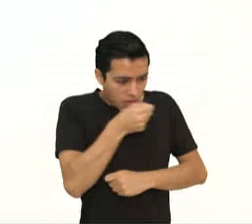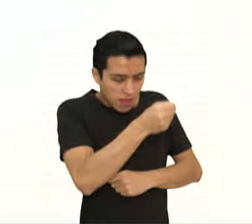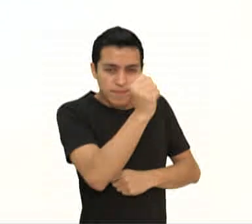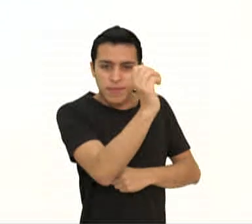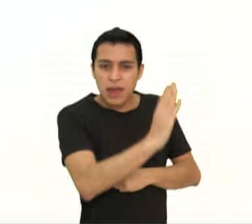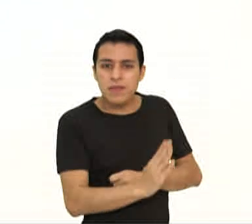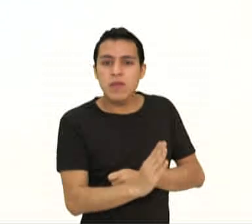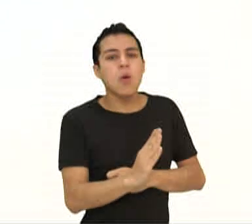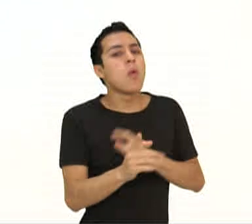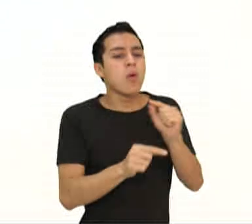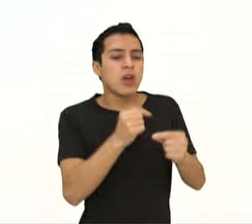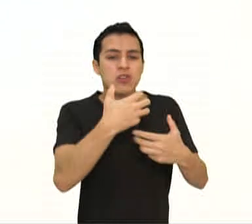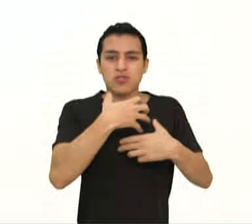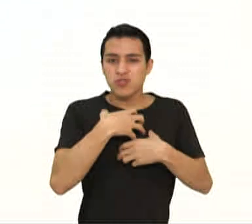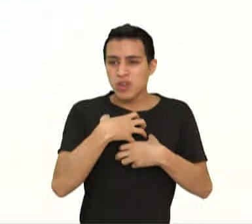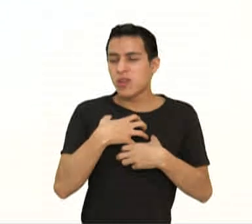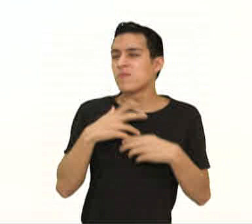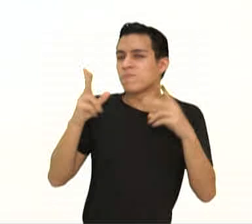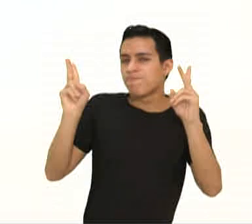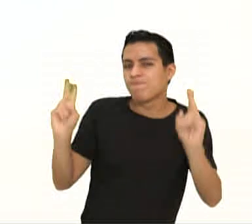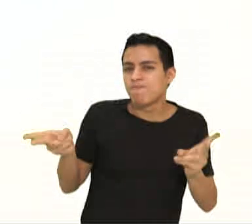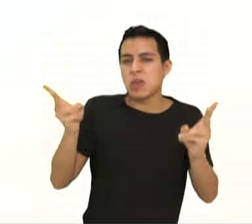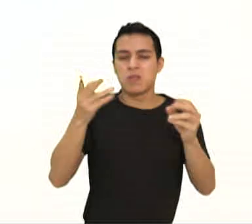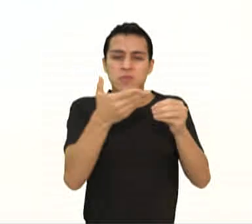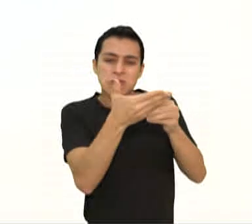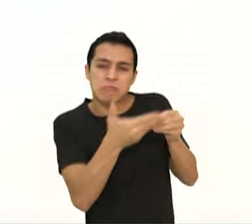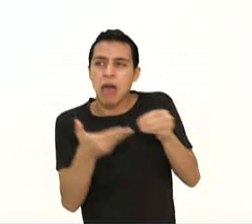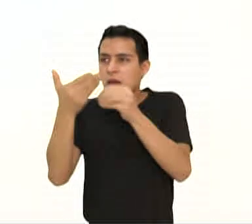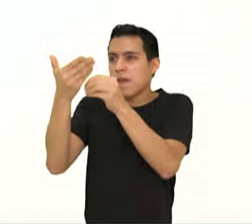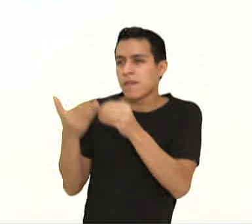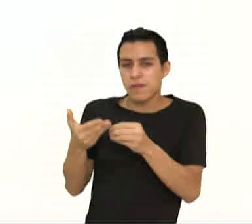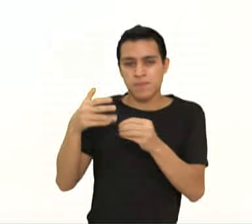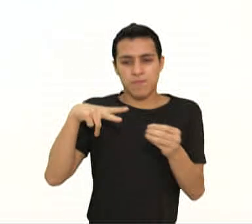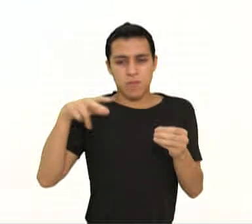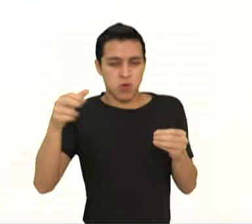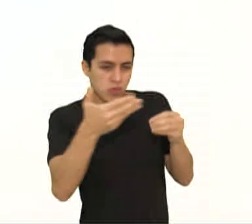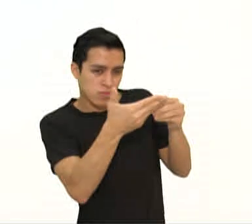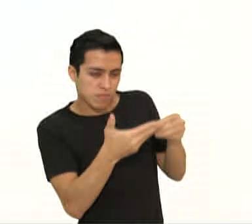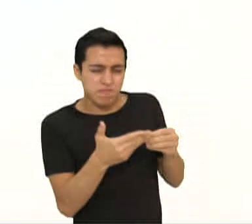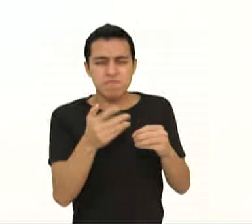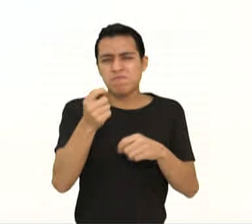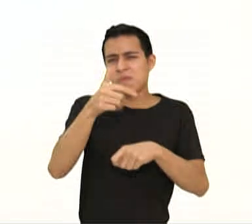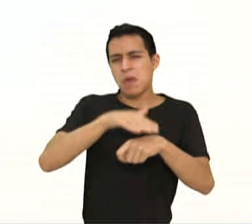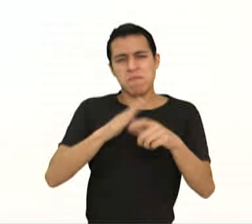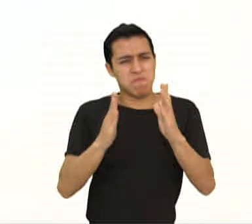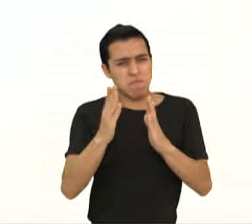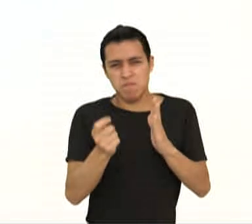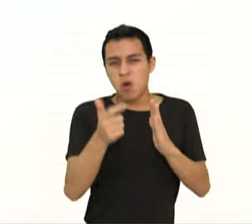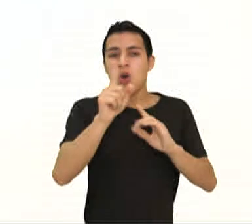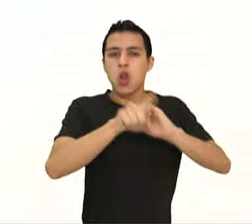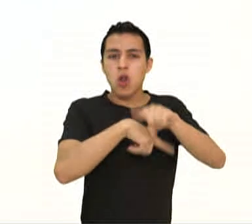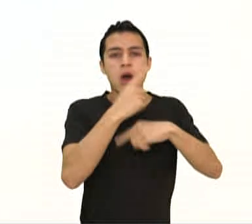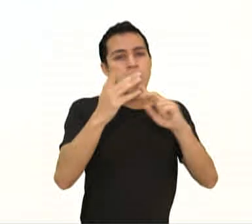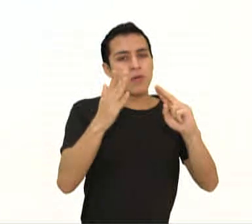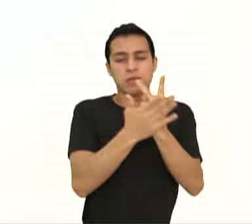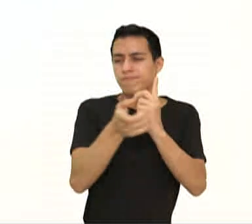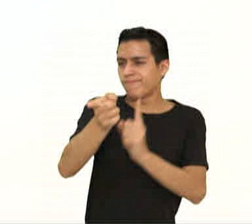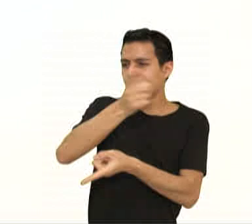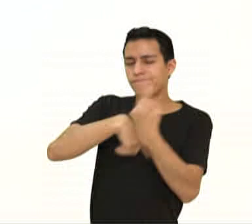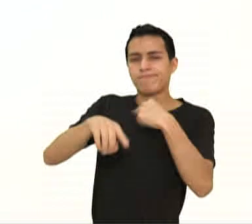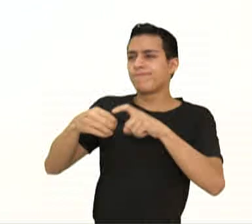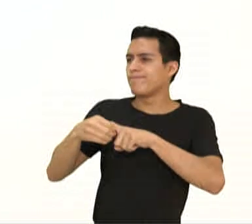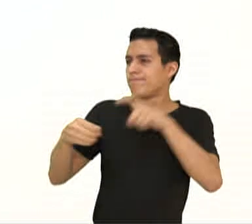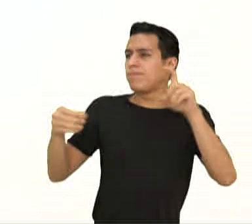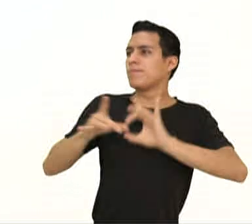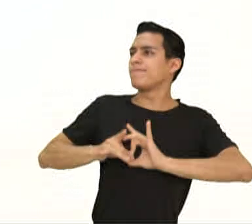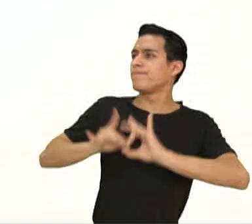para cá a forma de Estado vigente em Portugal. Esse período durou pouco, pois logo veio a independência. Então, o